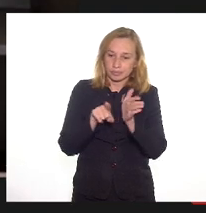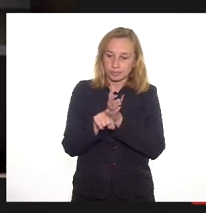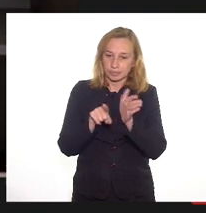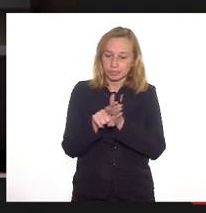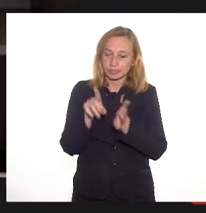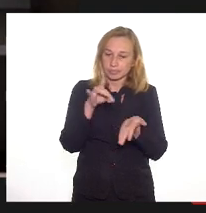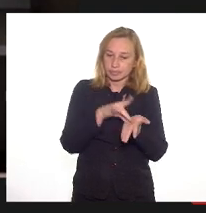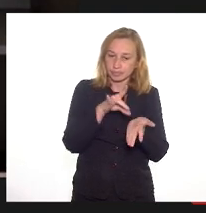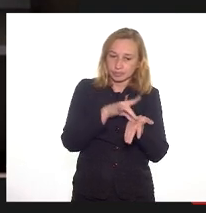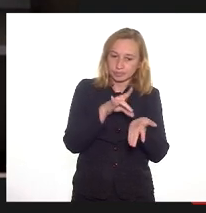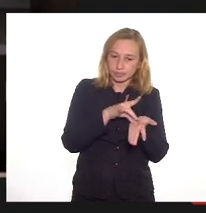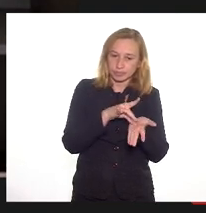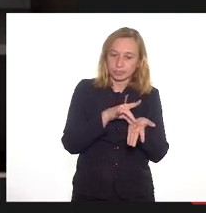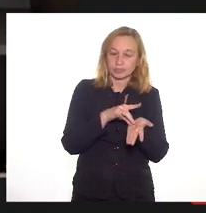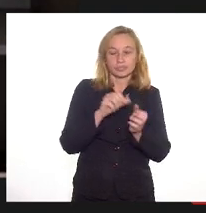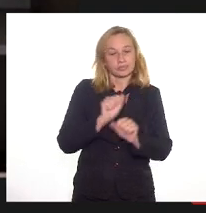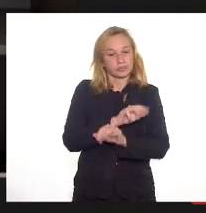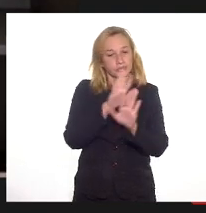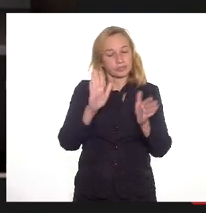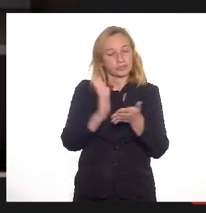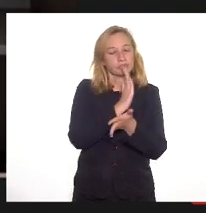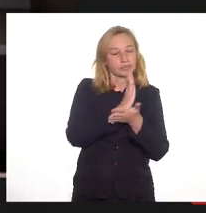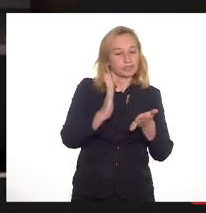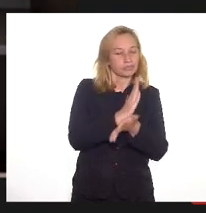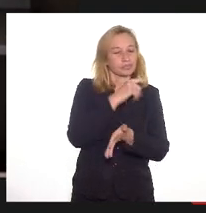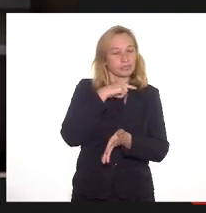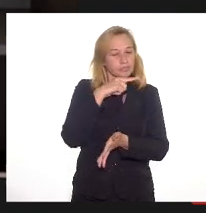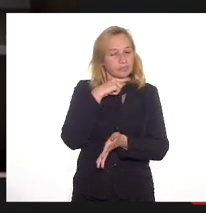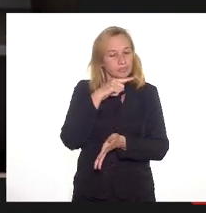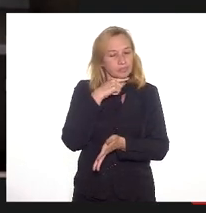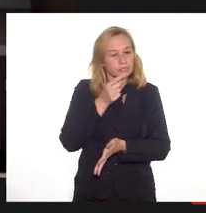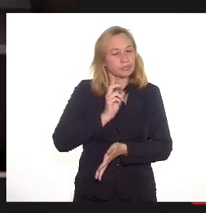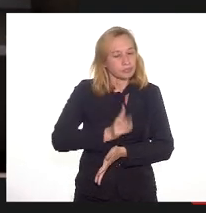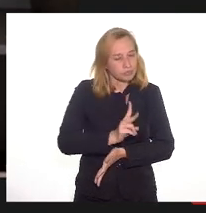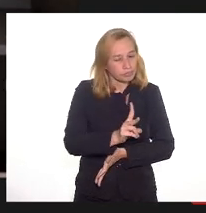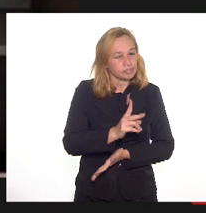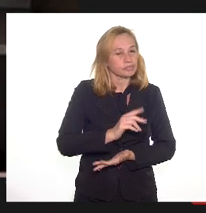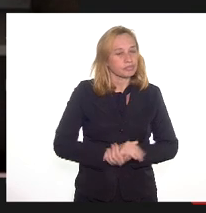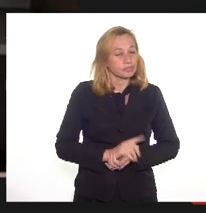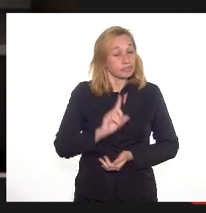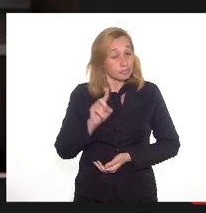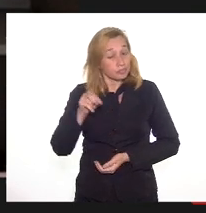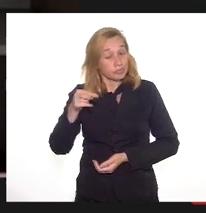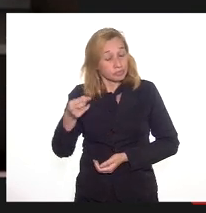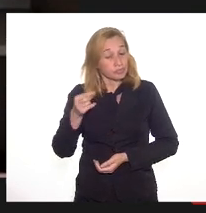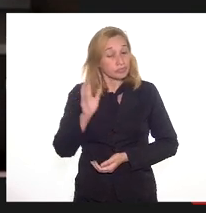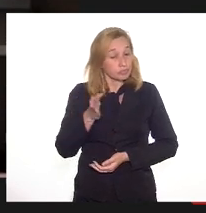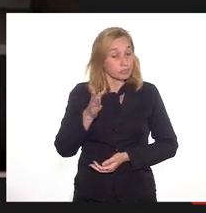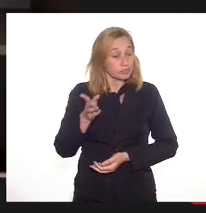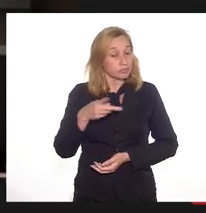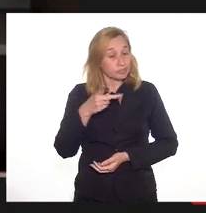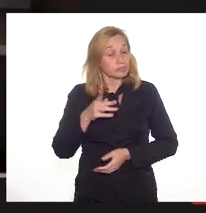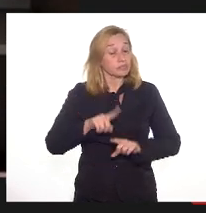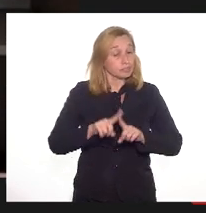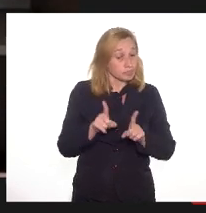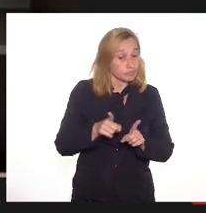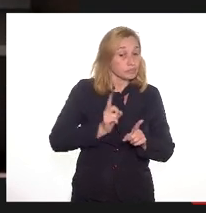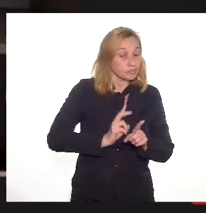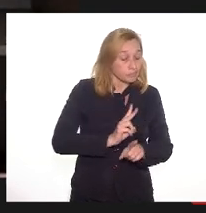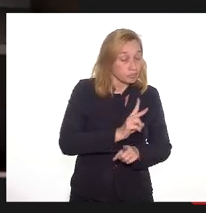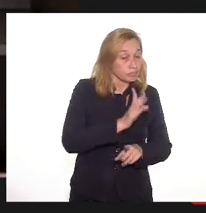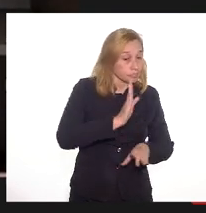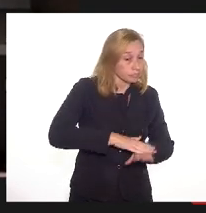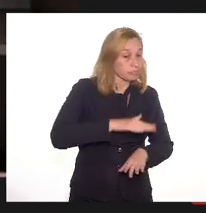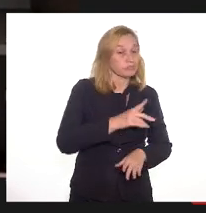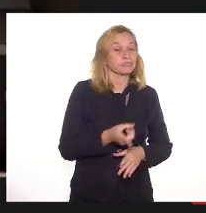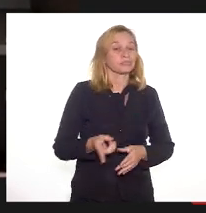verdade, apesar dos esclarecimentos, muitas dúvidas, para além daquelas que já foram esclarecidas, brotaram, né,